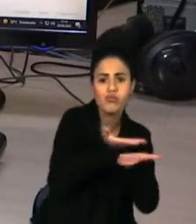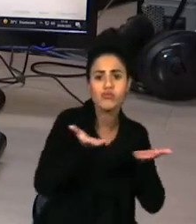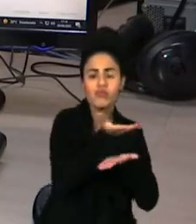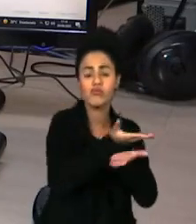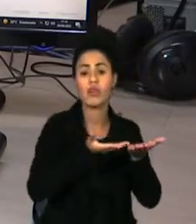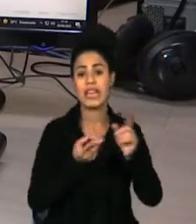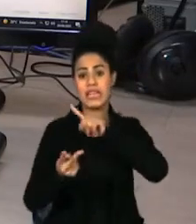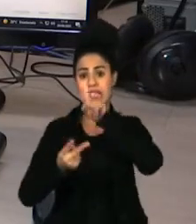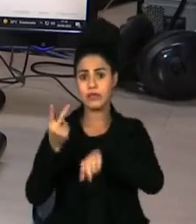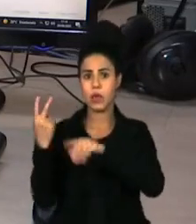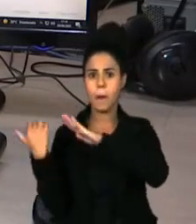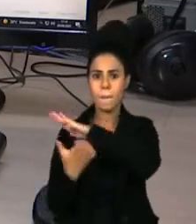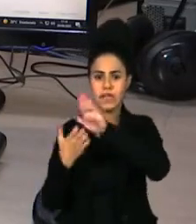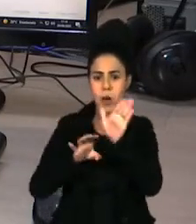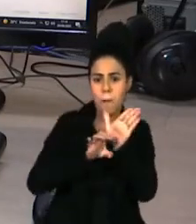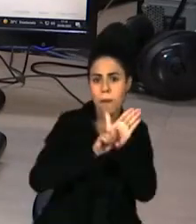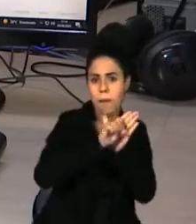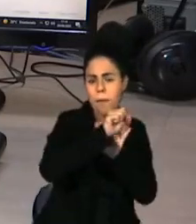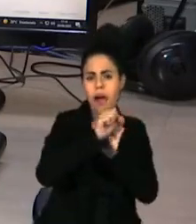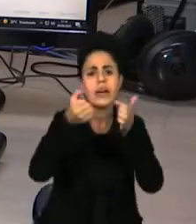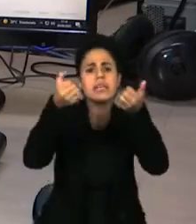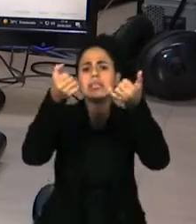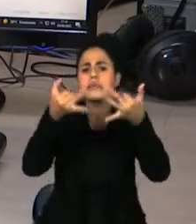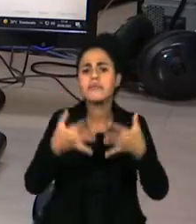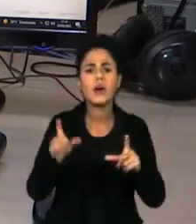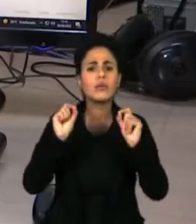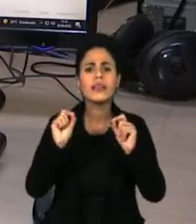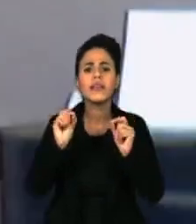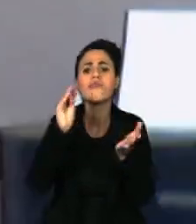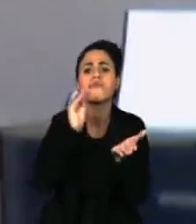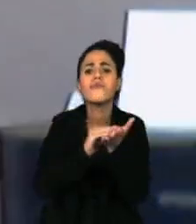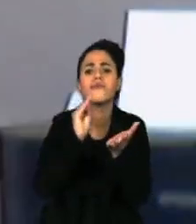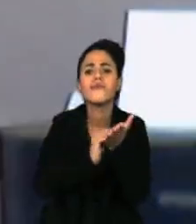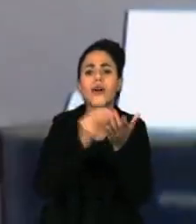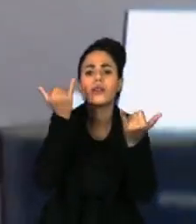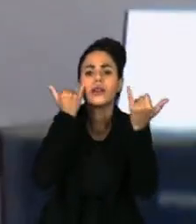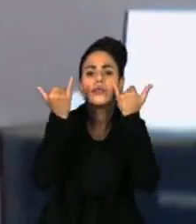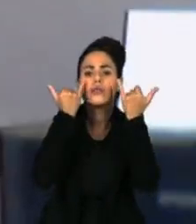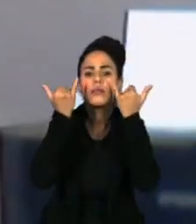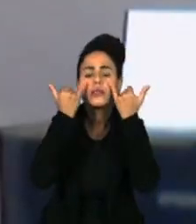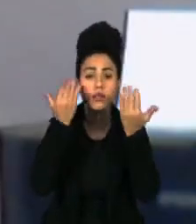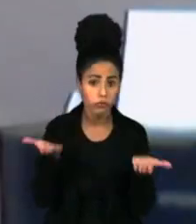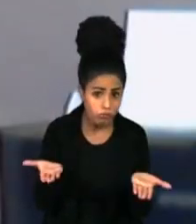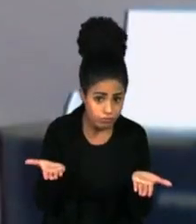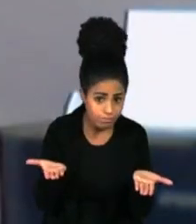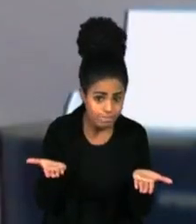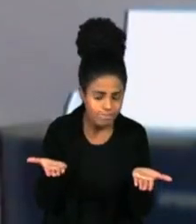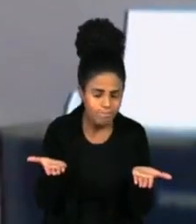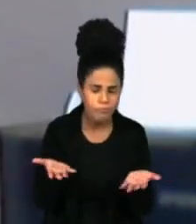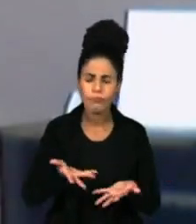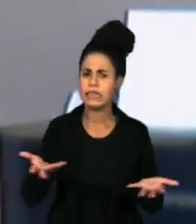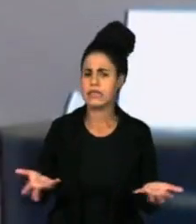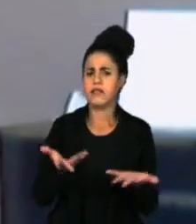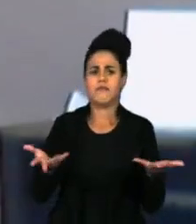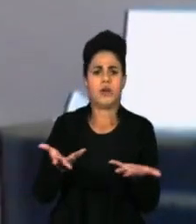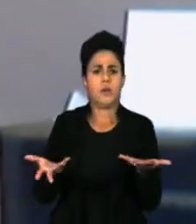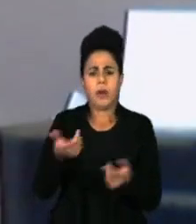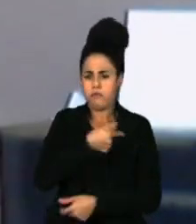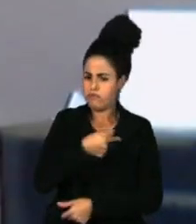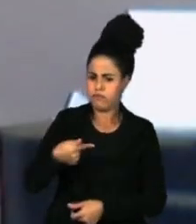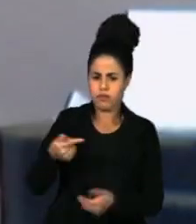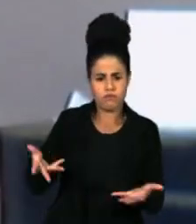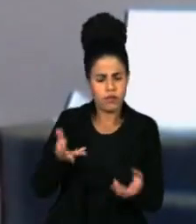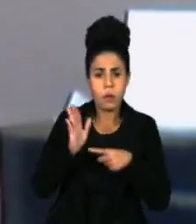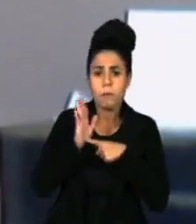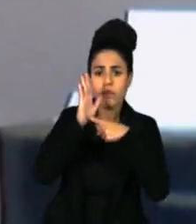segunda maior acionista do Google, sobre essa defasagem nos dados. Por isso a gente levantou essa campanha desde o início da semana,